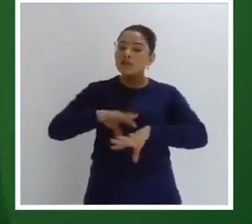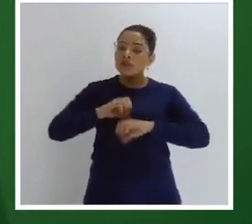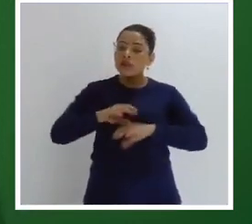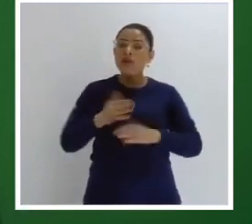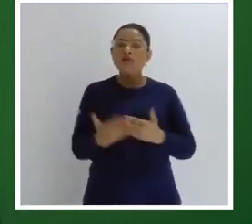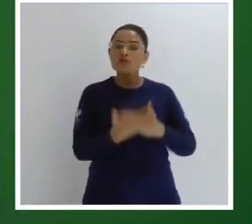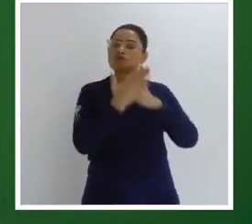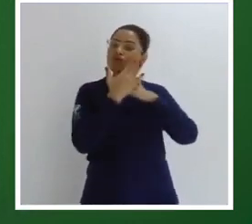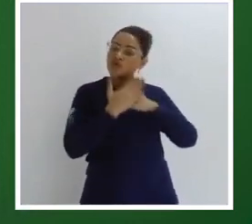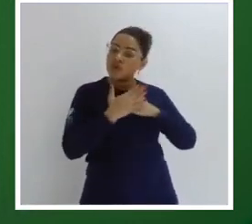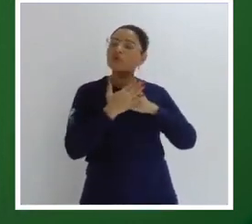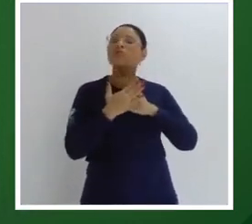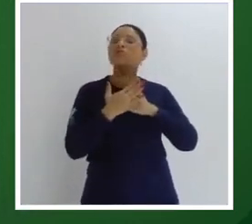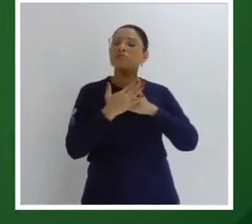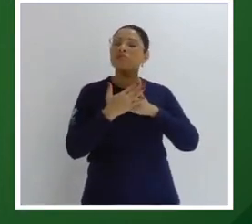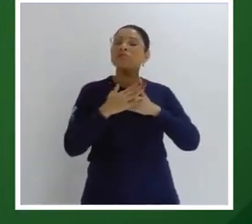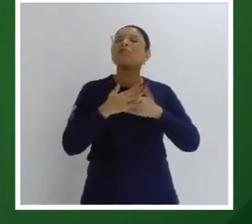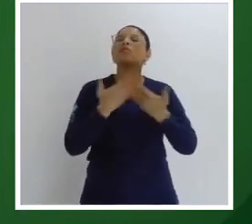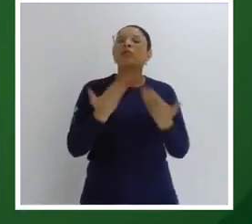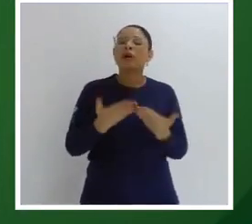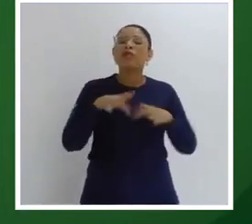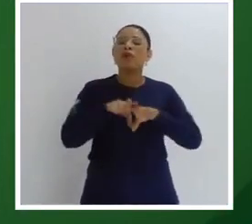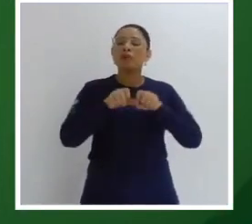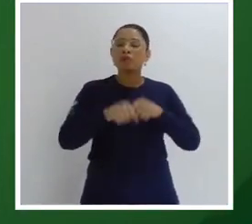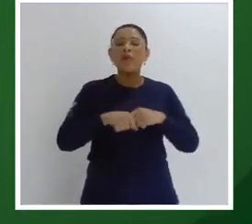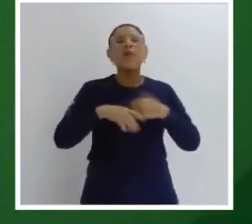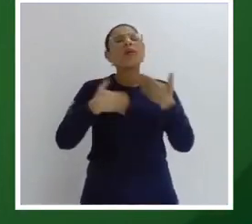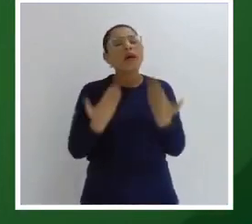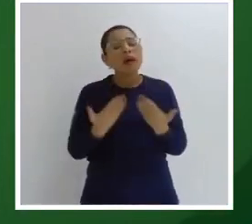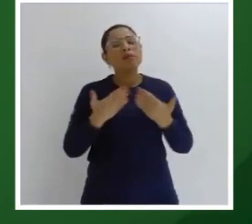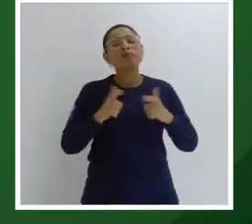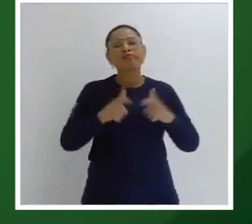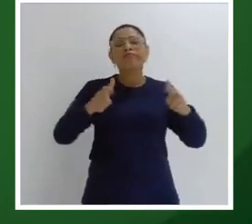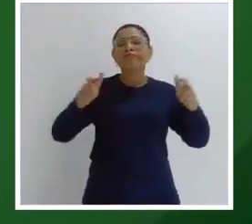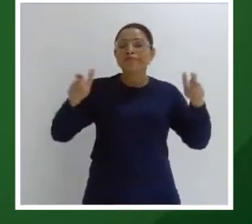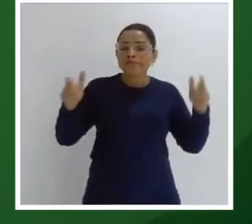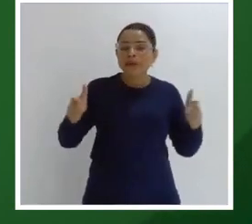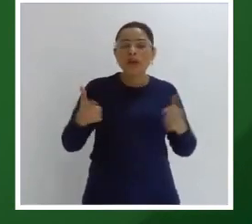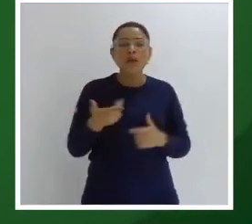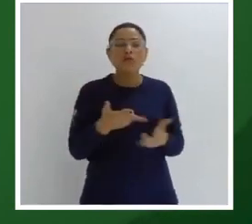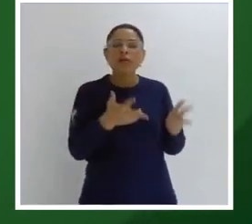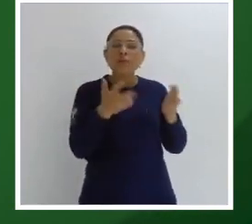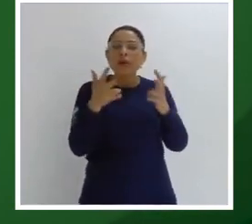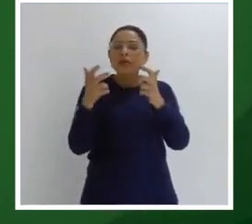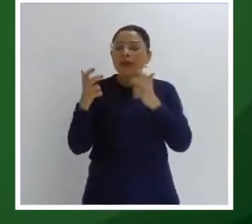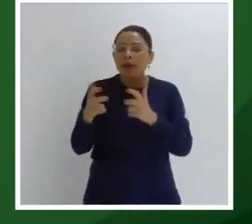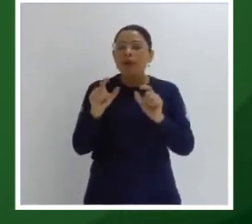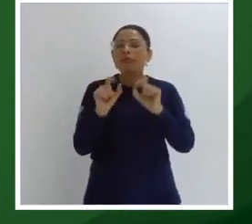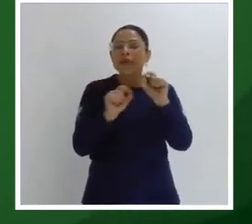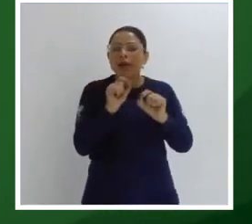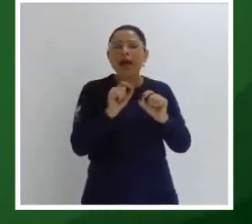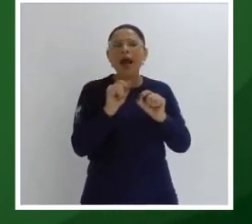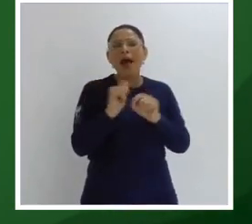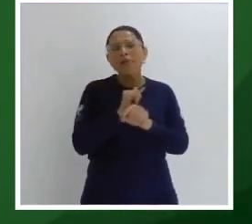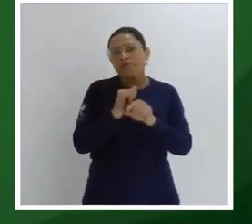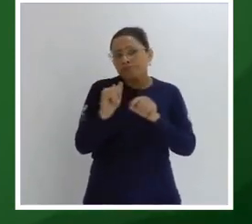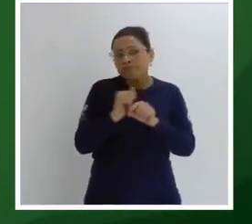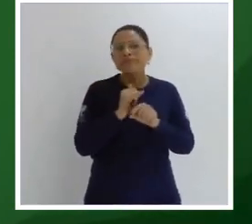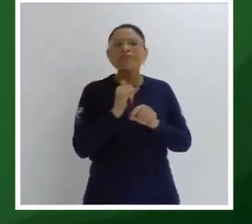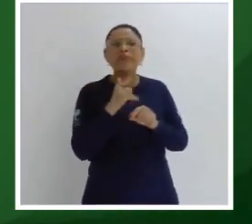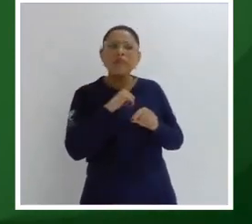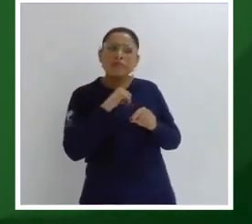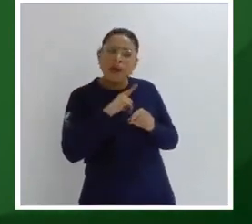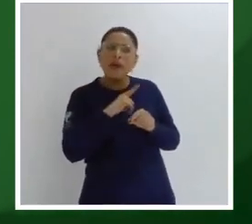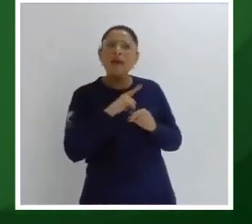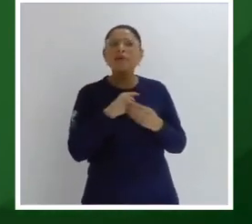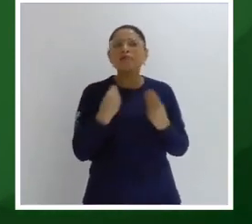a formação e isso foi se estendendo porque a gente foi vendo quem tinha habilidade em determinado assunto então essas pessoas são